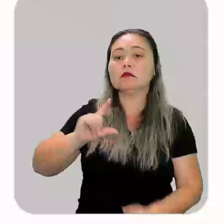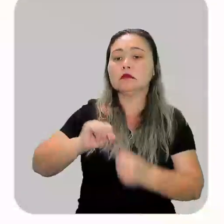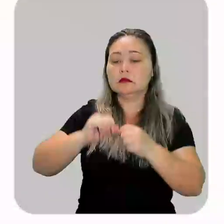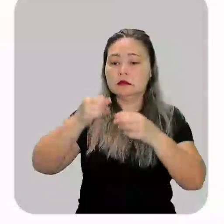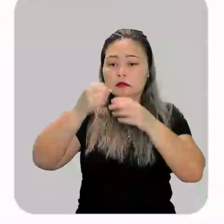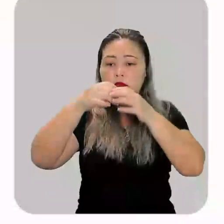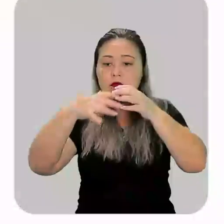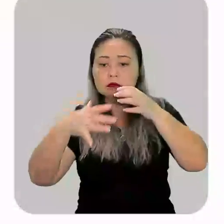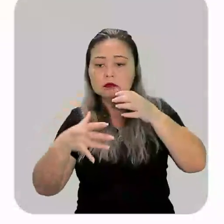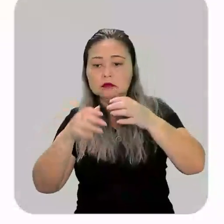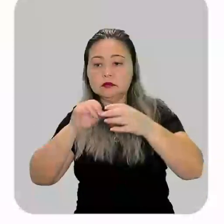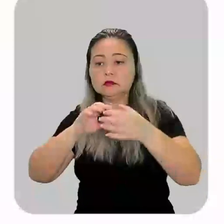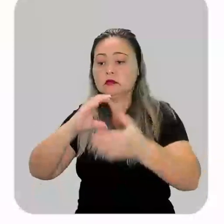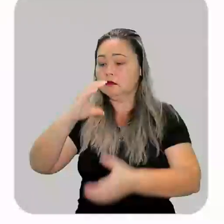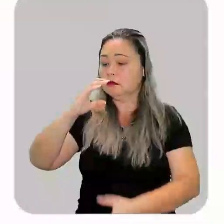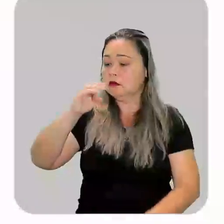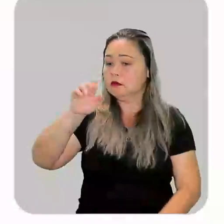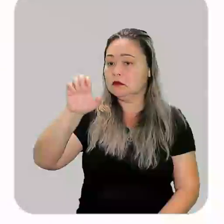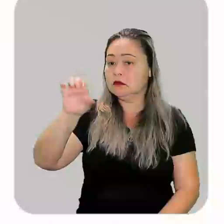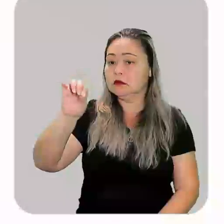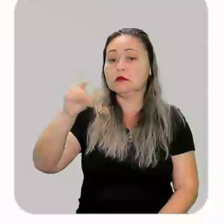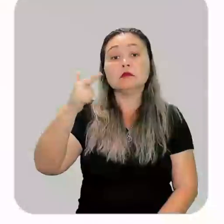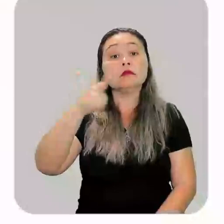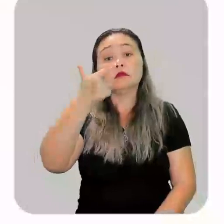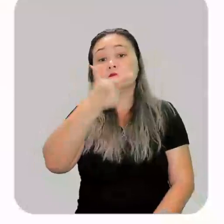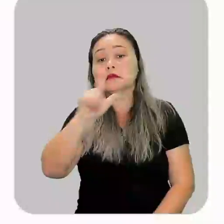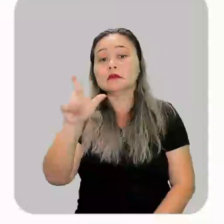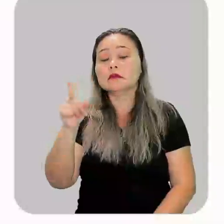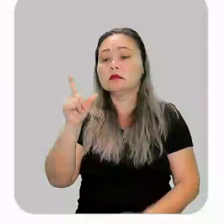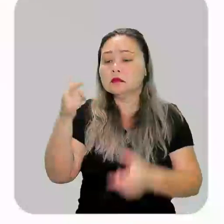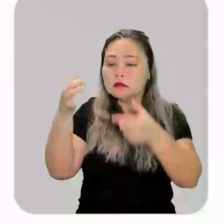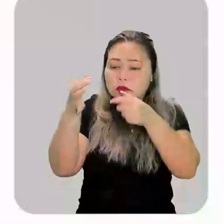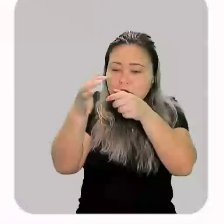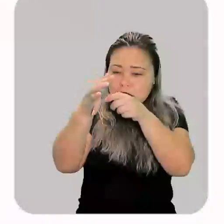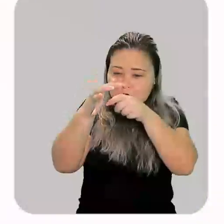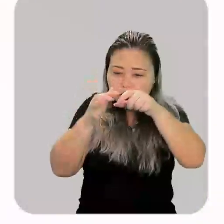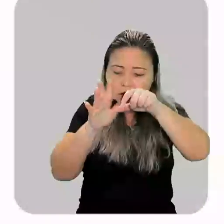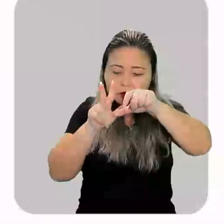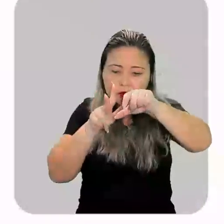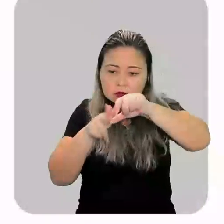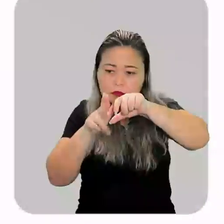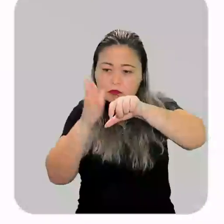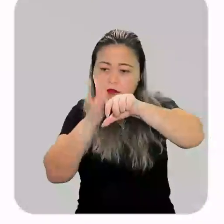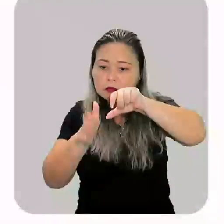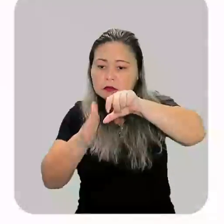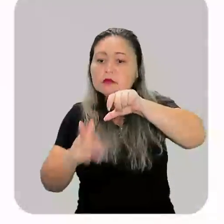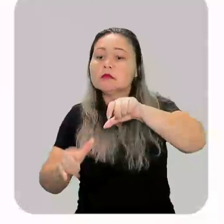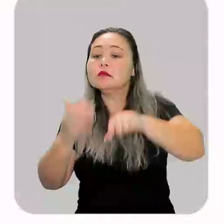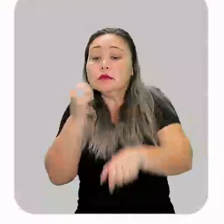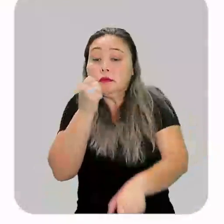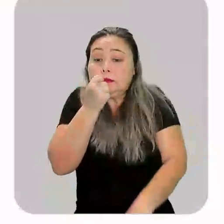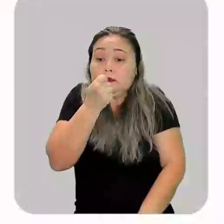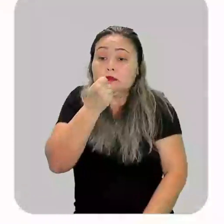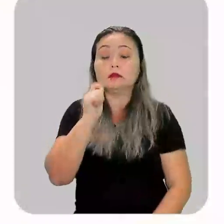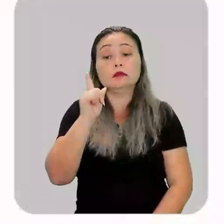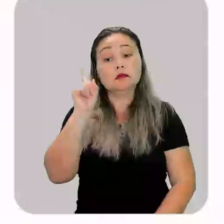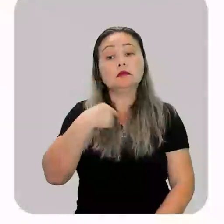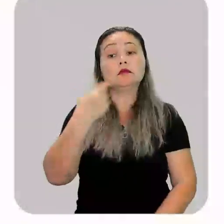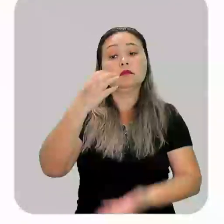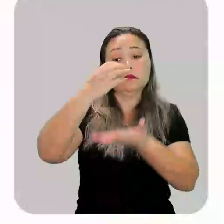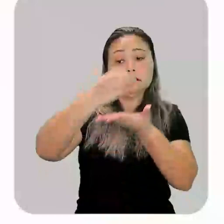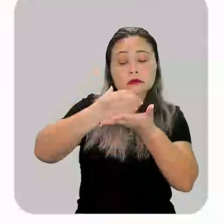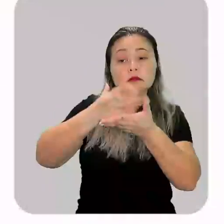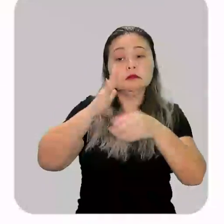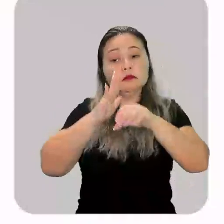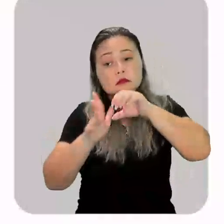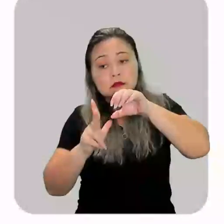cilindro, tem o cubo e tem outro cilindro ainda menorzinho, que é o formato do limão, né? Tem o formato do copo